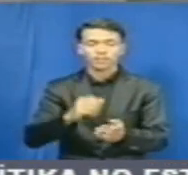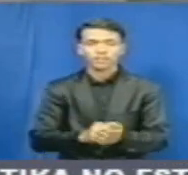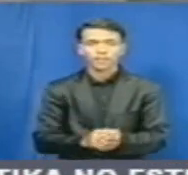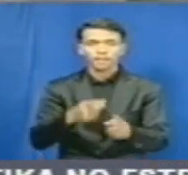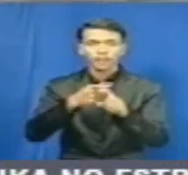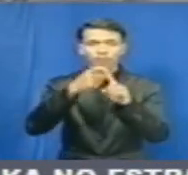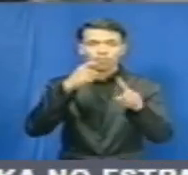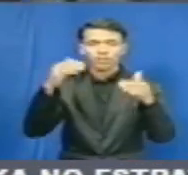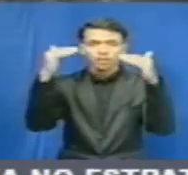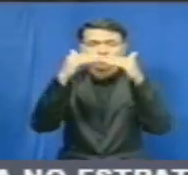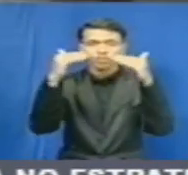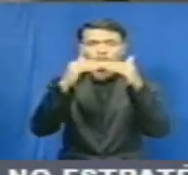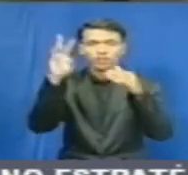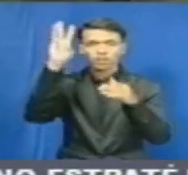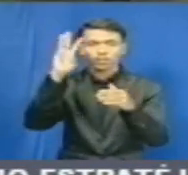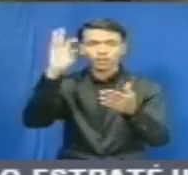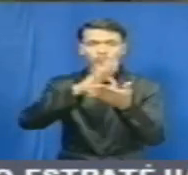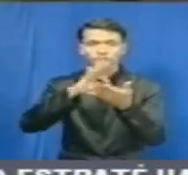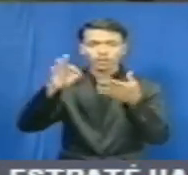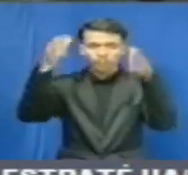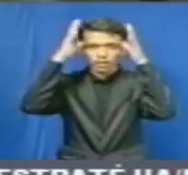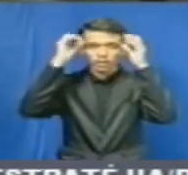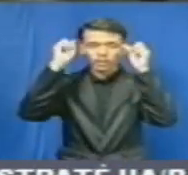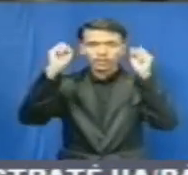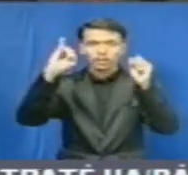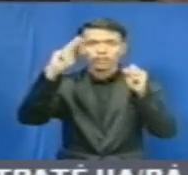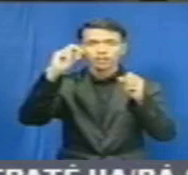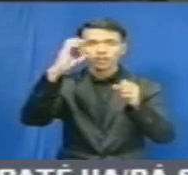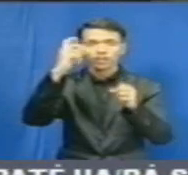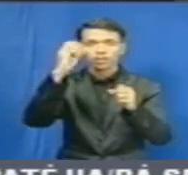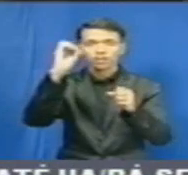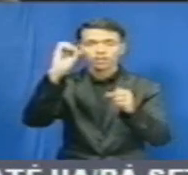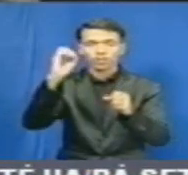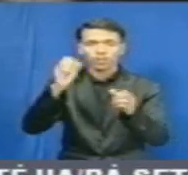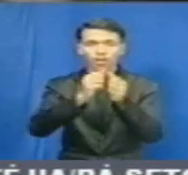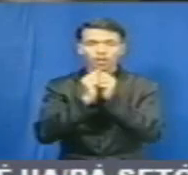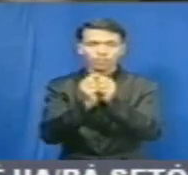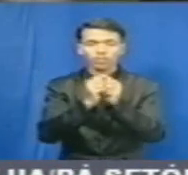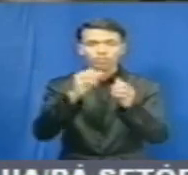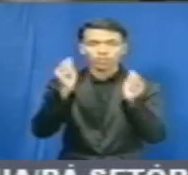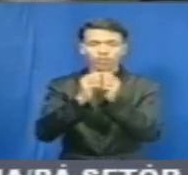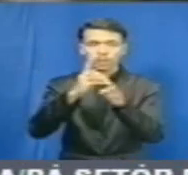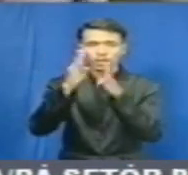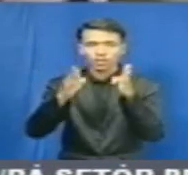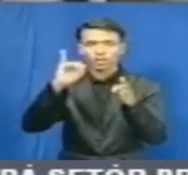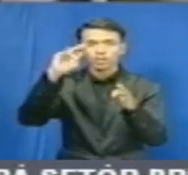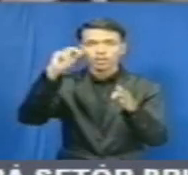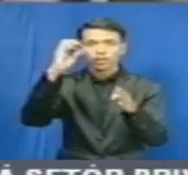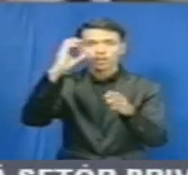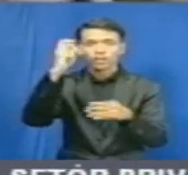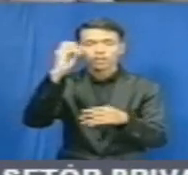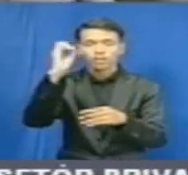Li husi conferência imprensa quarta-feira, né? Presidente Encanto Group, Nico Jerônimo, a mutuco diretor Encanto West